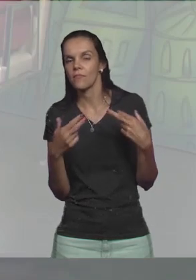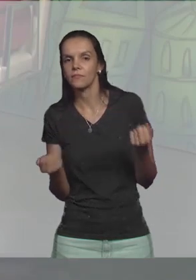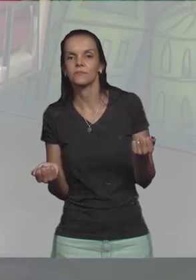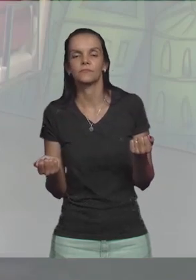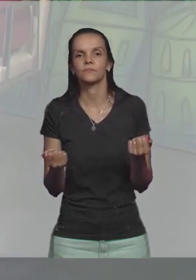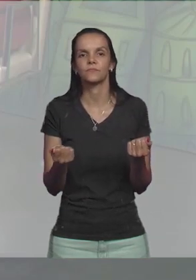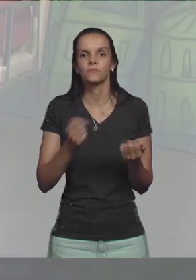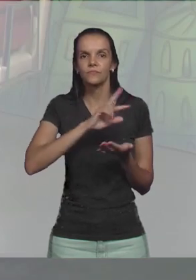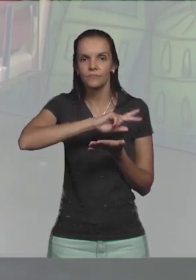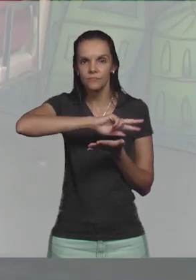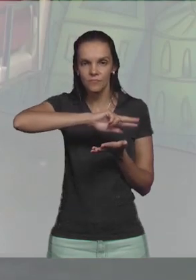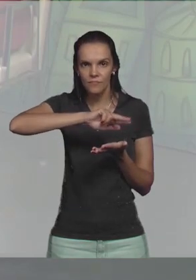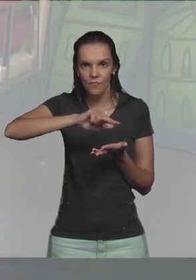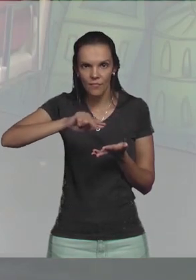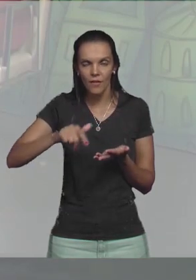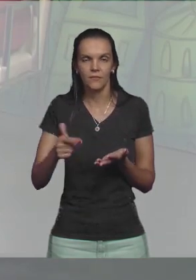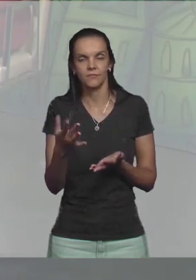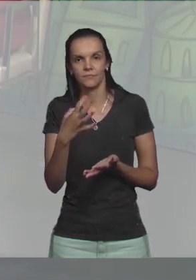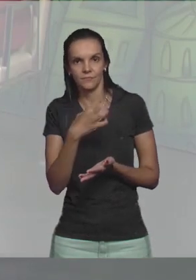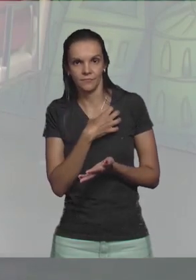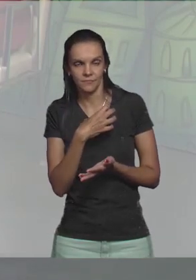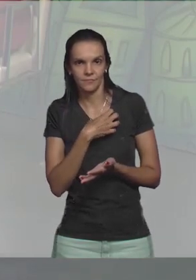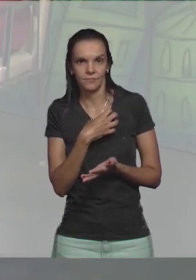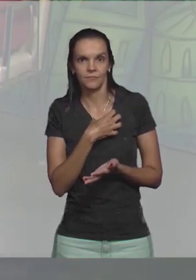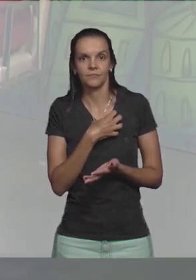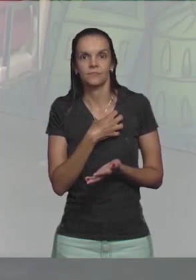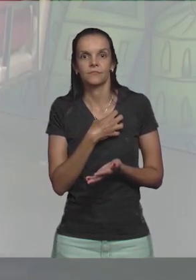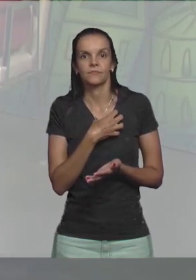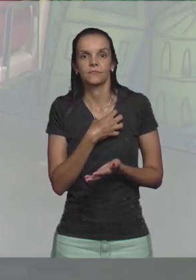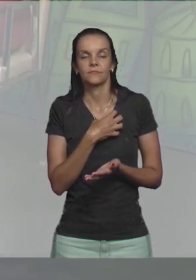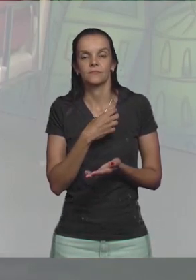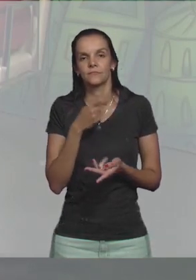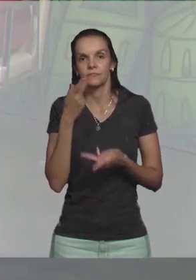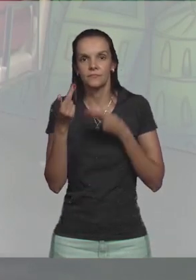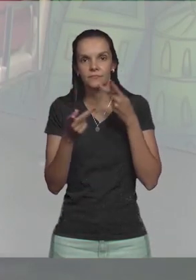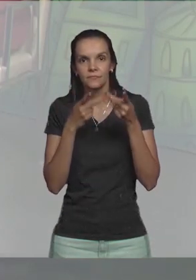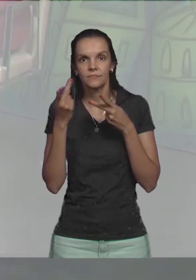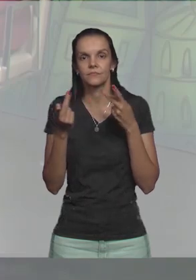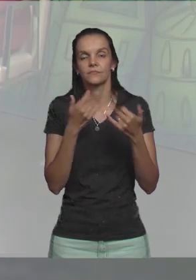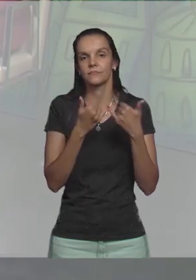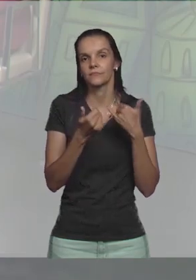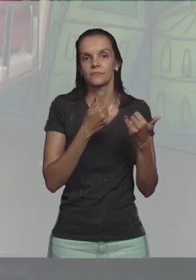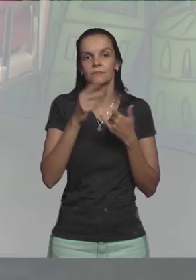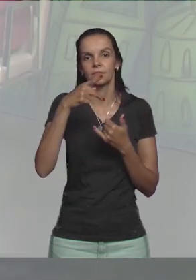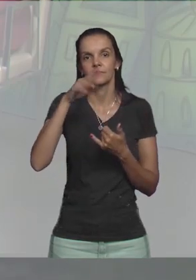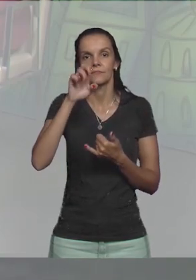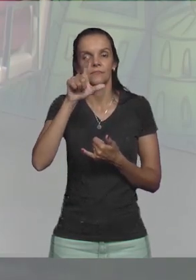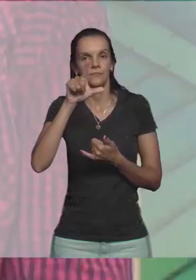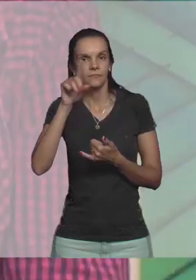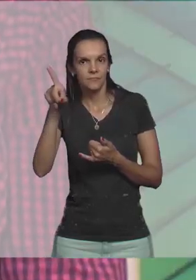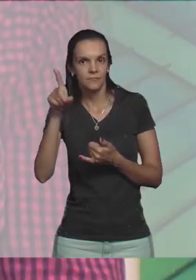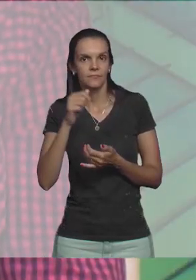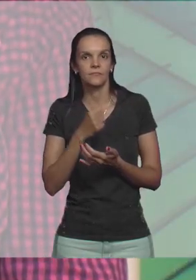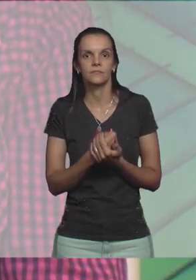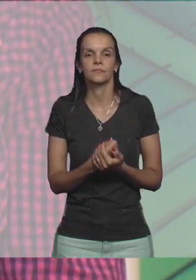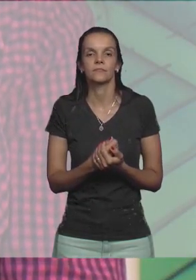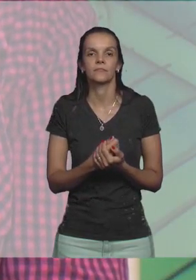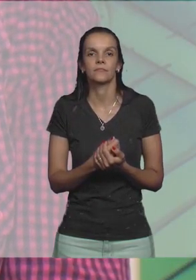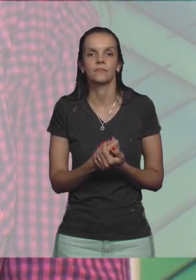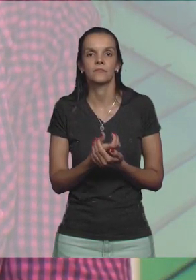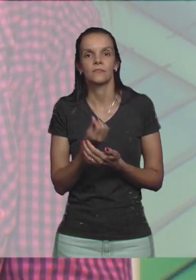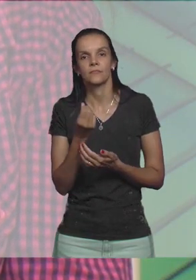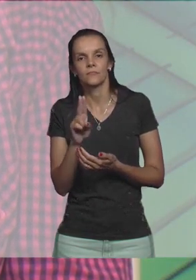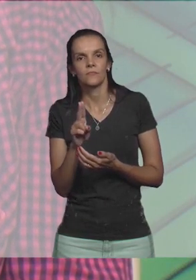de diversidade ou a forma como a gente encara isso. E a gente pega o Pelé como exemplo, mas a gente poderia pegar, por exemplo, o Rick